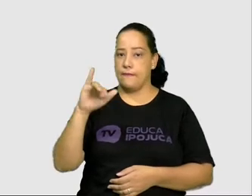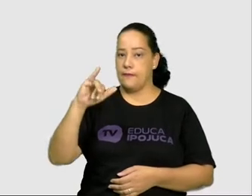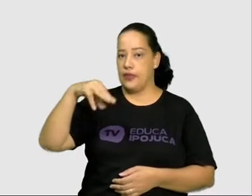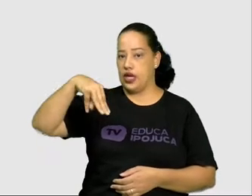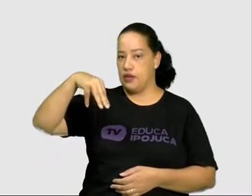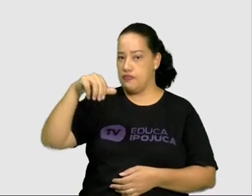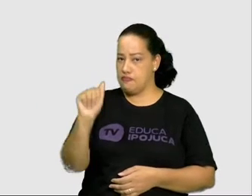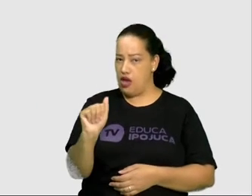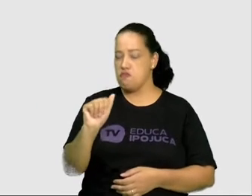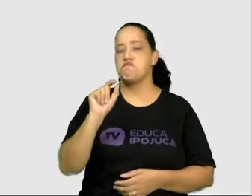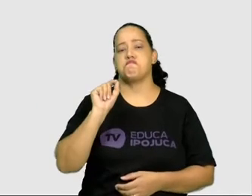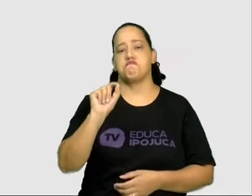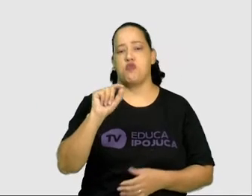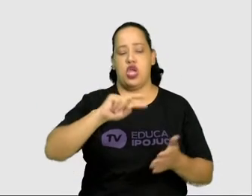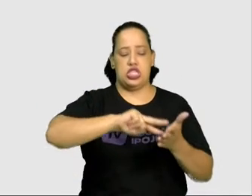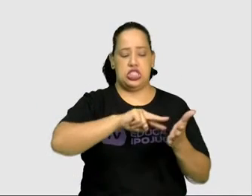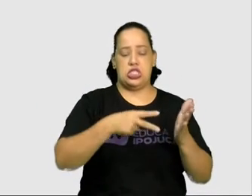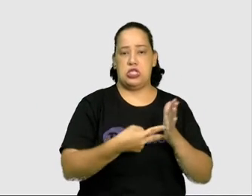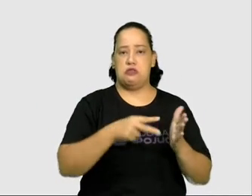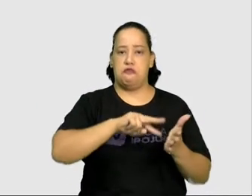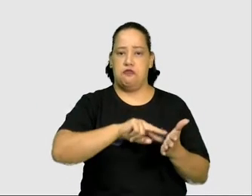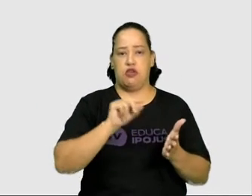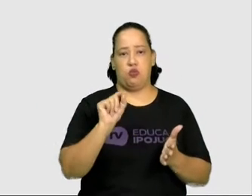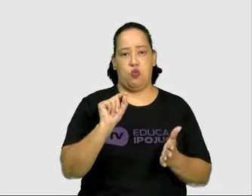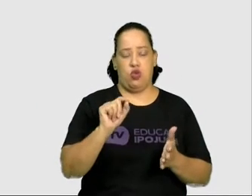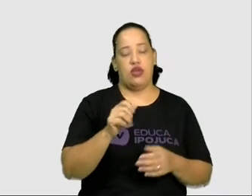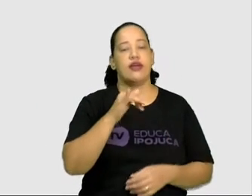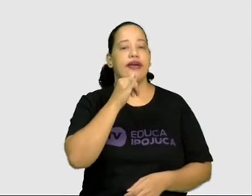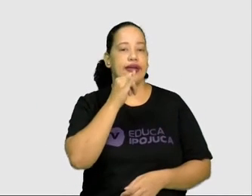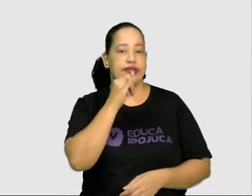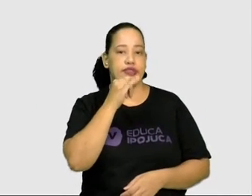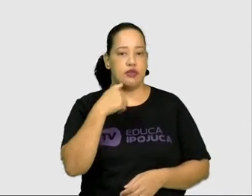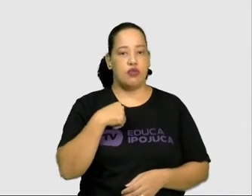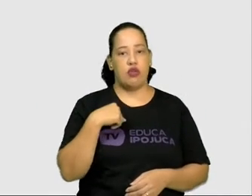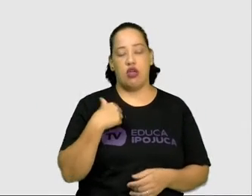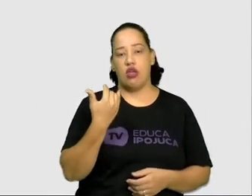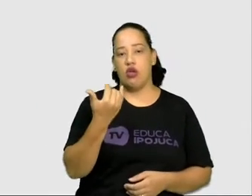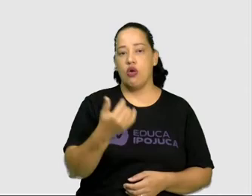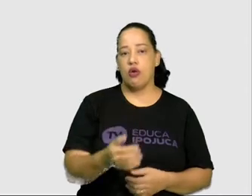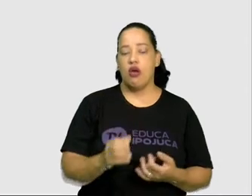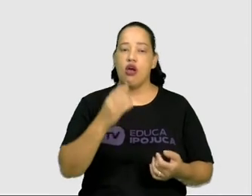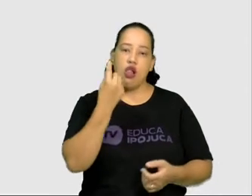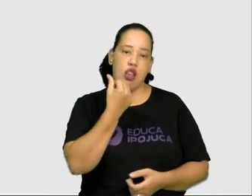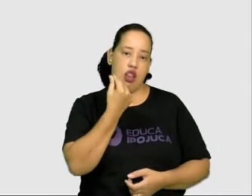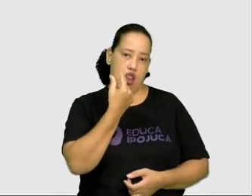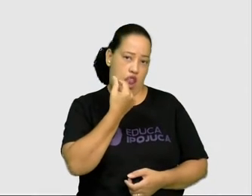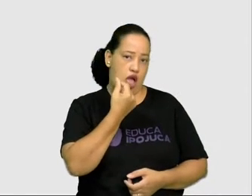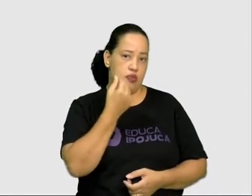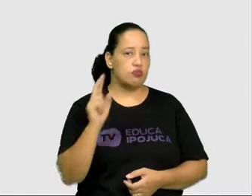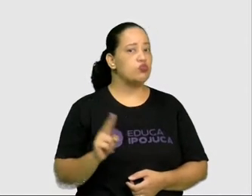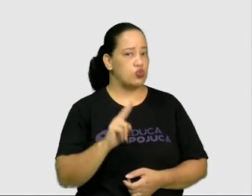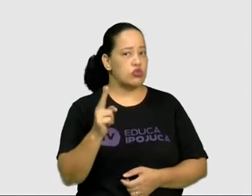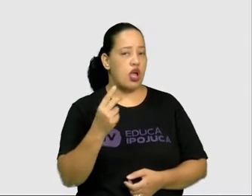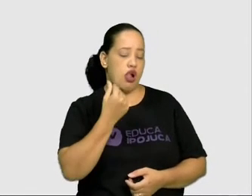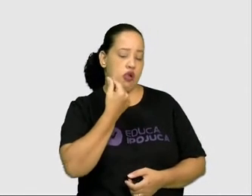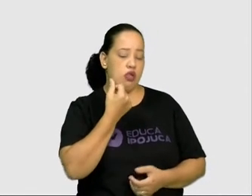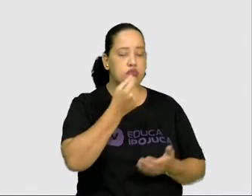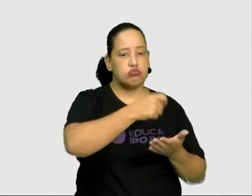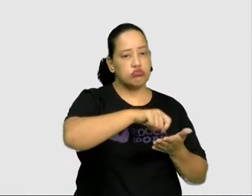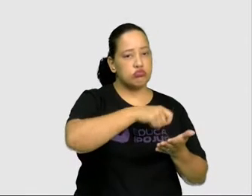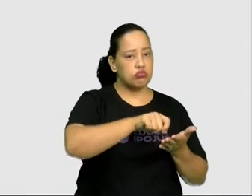mercadoria industrializada, um lápis, por exemplo, estamos utilizando um produto que foi